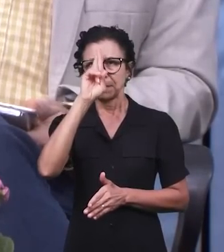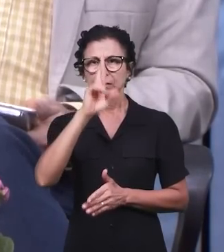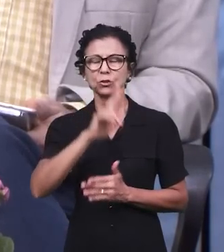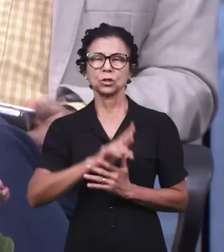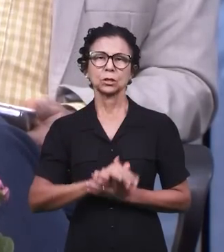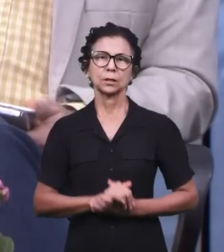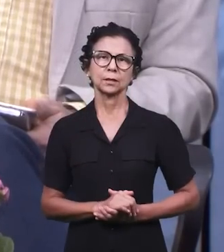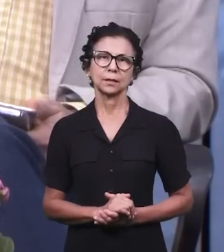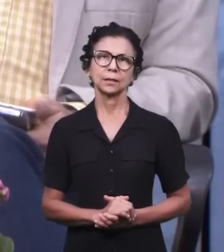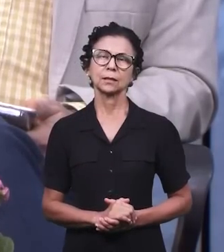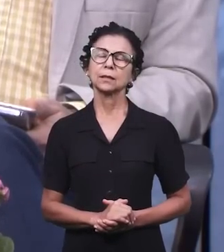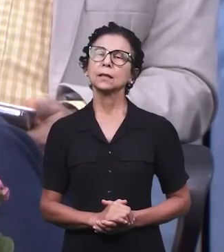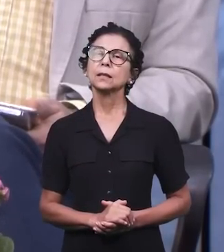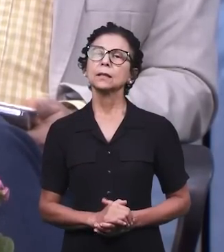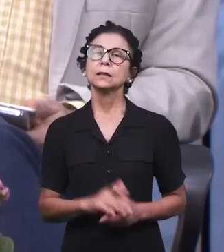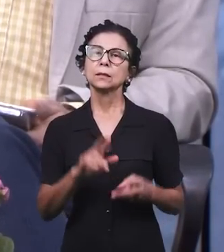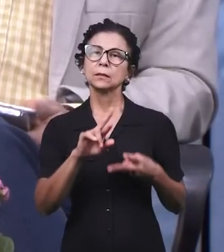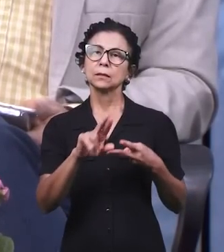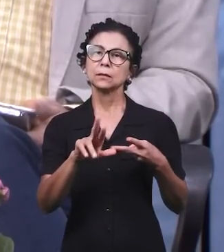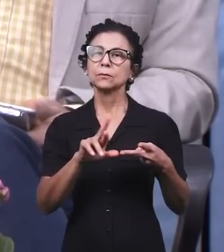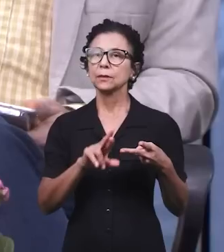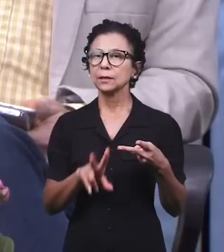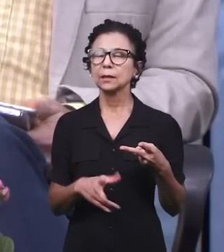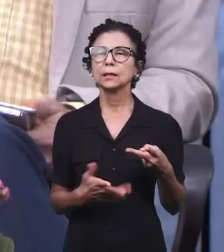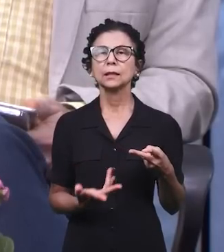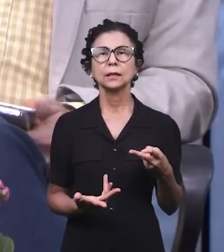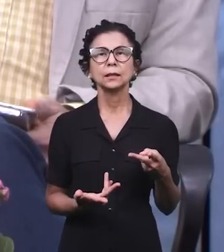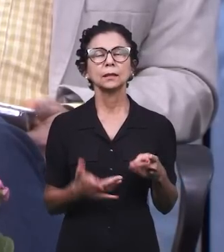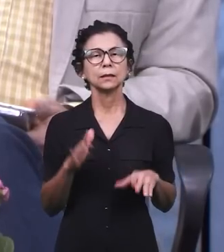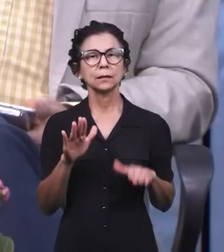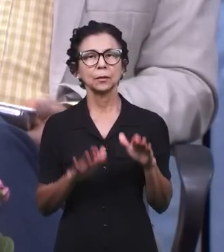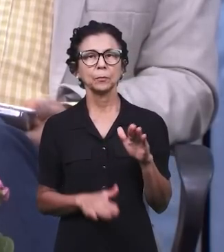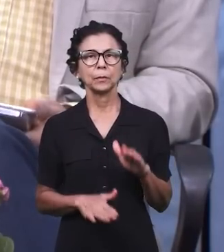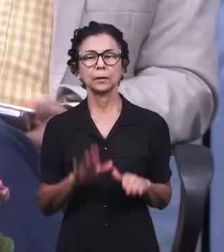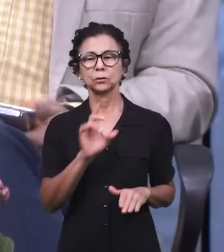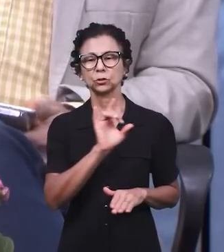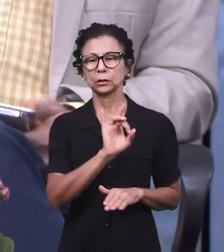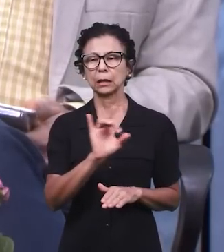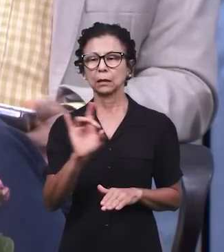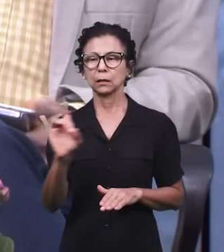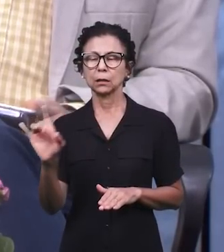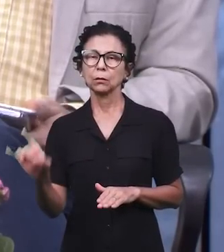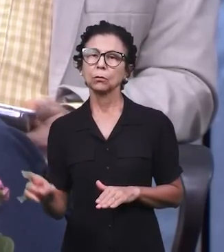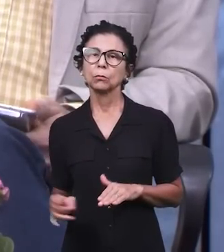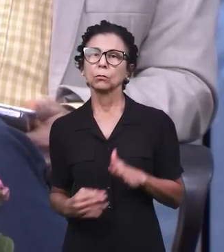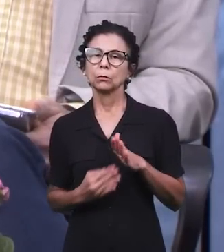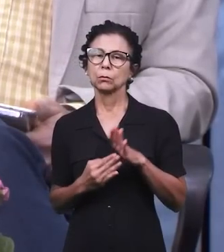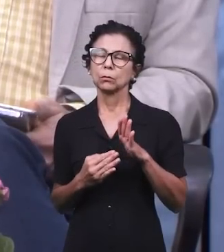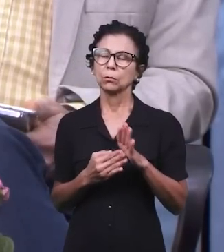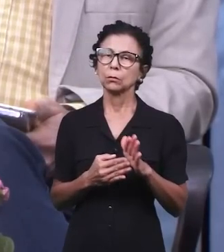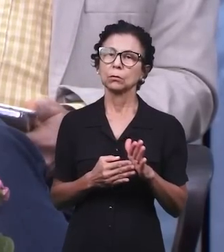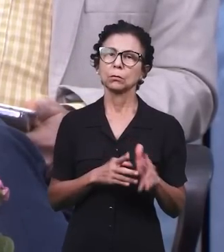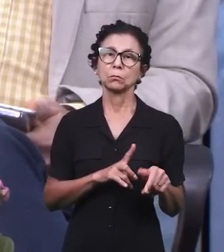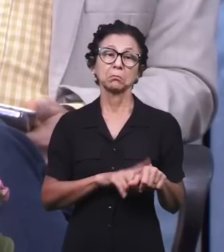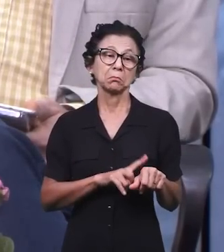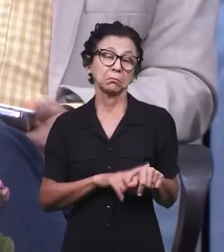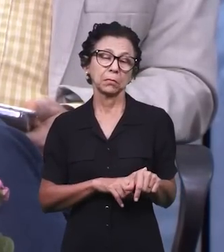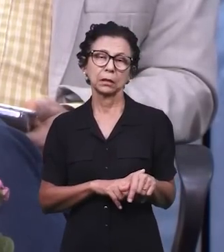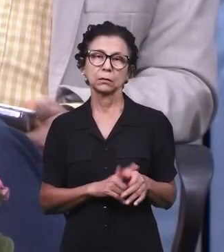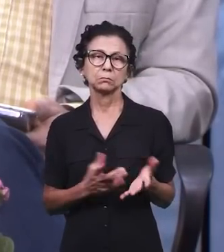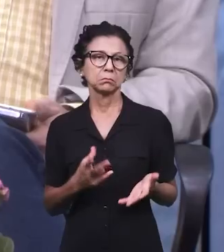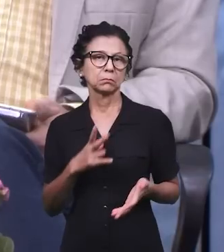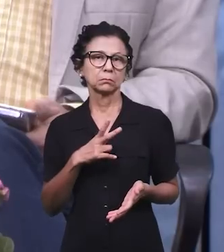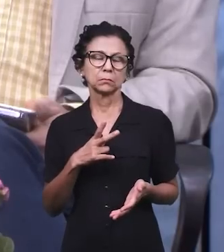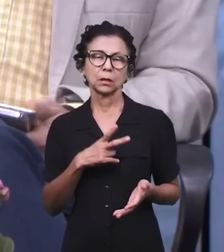Então, acho que é um bom exemplo de diferença. Uhum. É sempre na medida de cada um, né, do momento que você vive. Eu acho